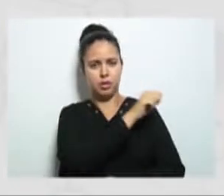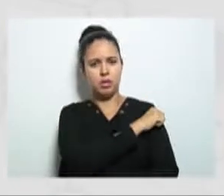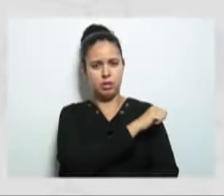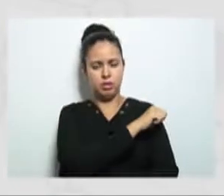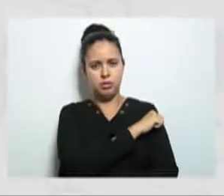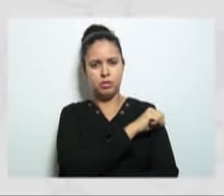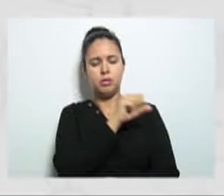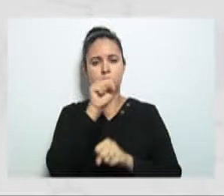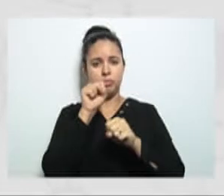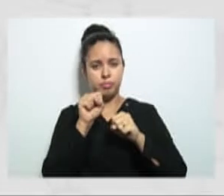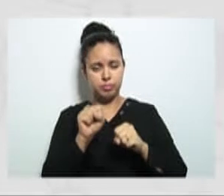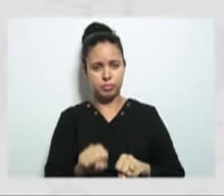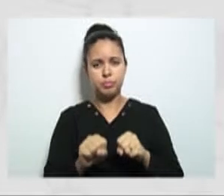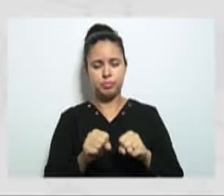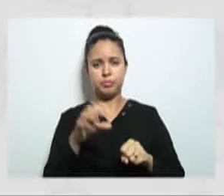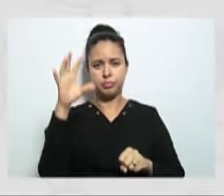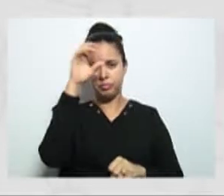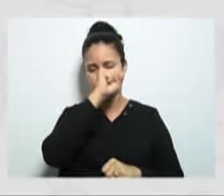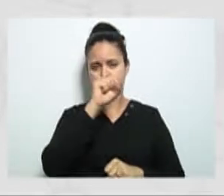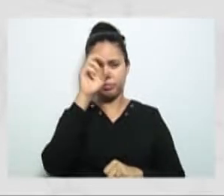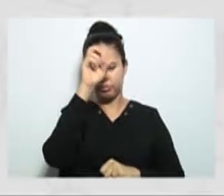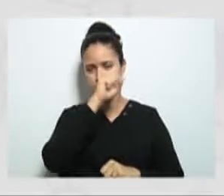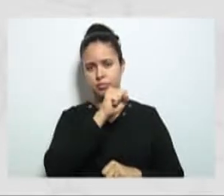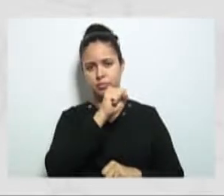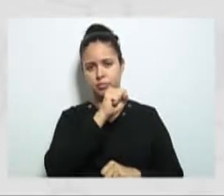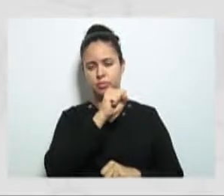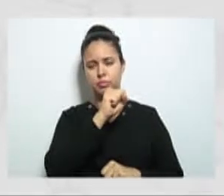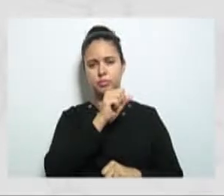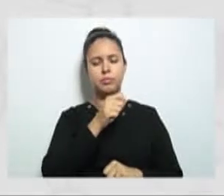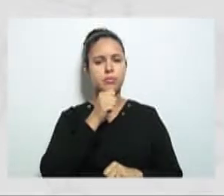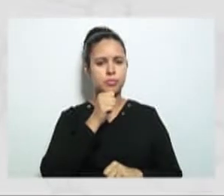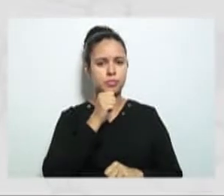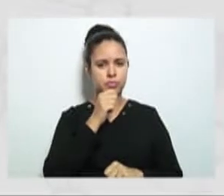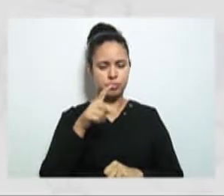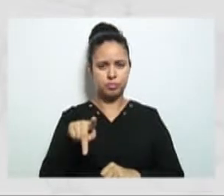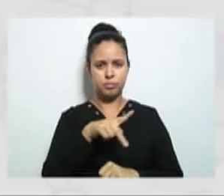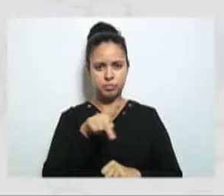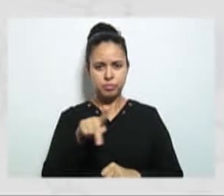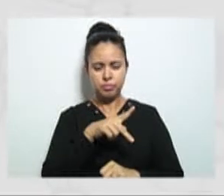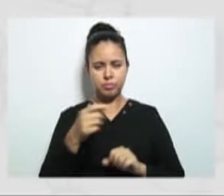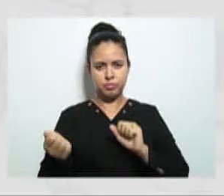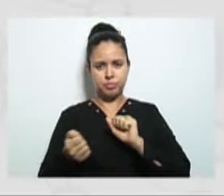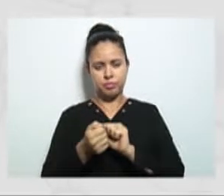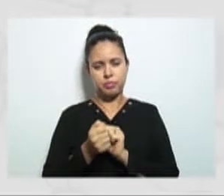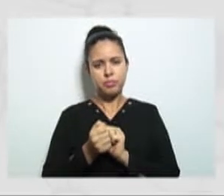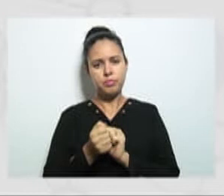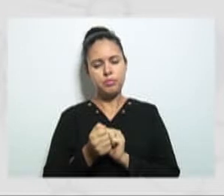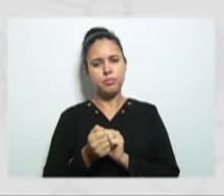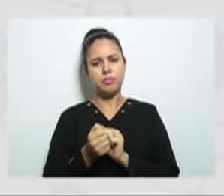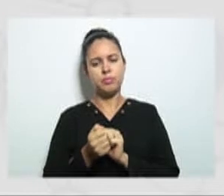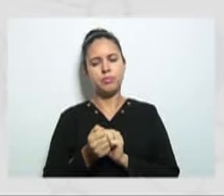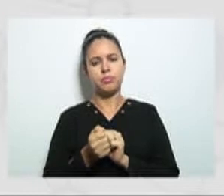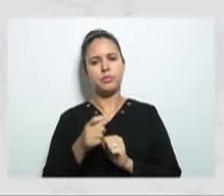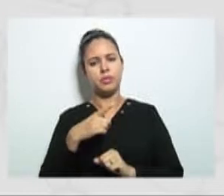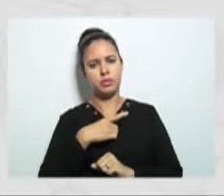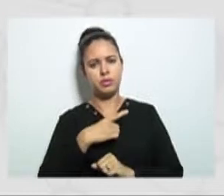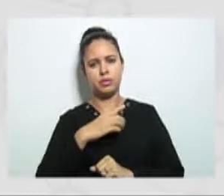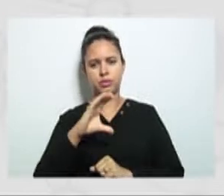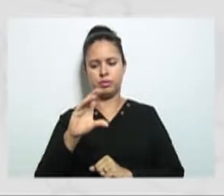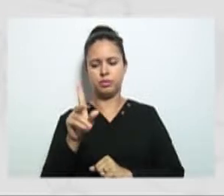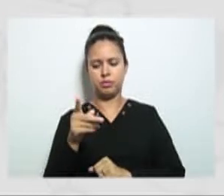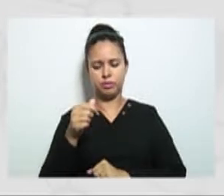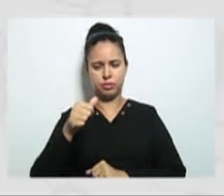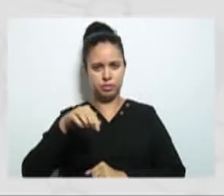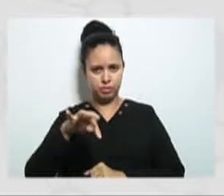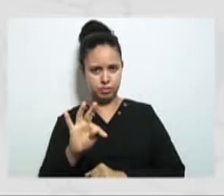aprender sem o professor por perto, sem o olho no olho, não é isso? Apesar da gente estar aqui também, a gente tem o chat, tá? A gente está